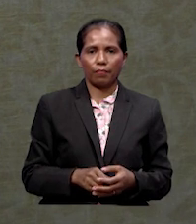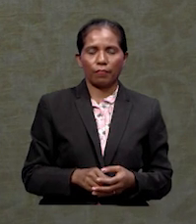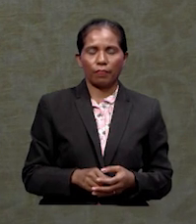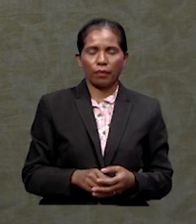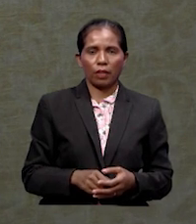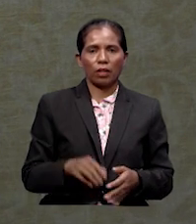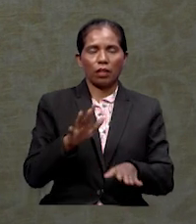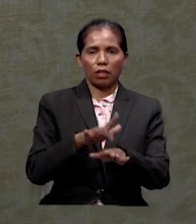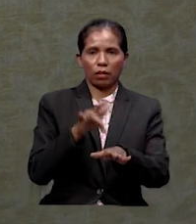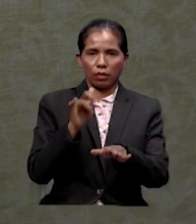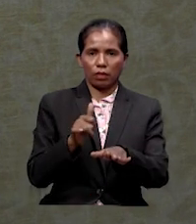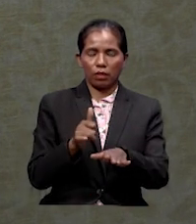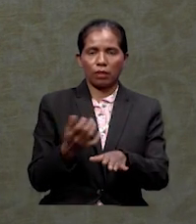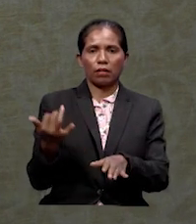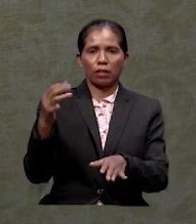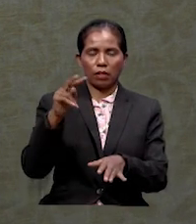afeta a Bahia,